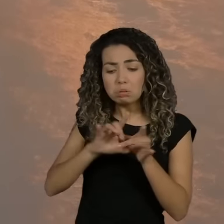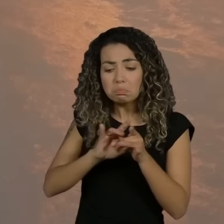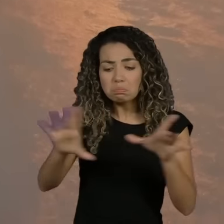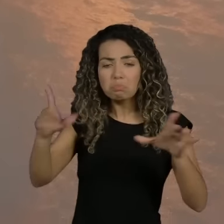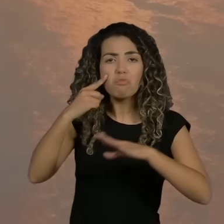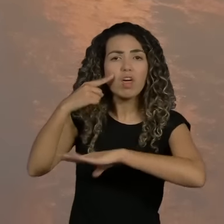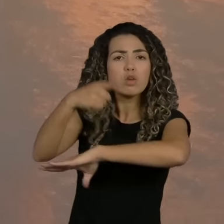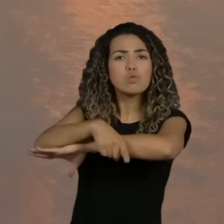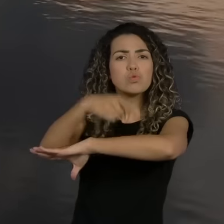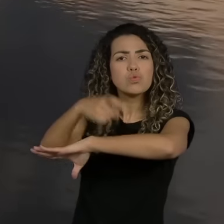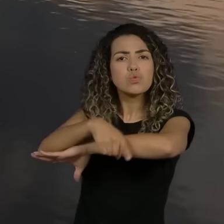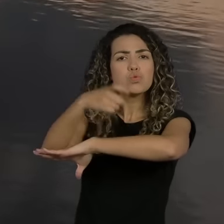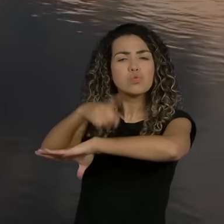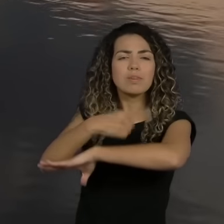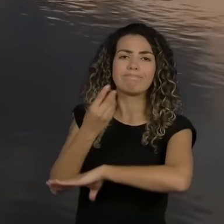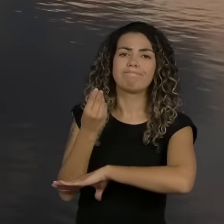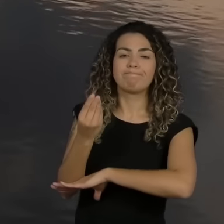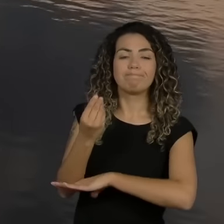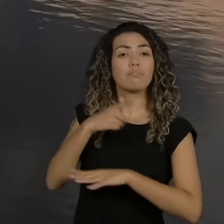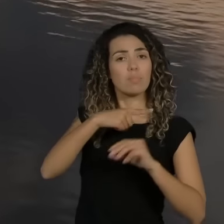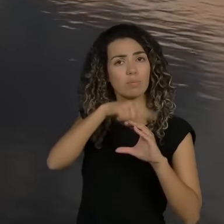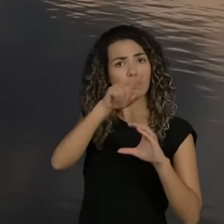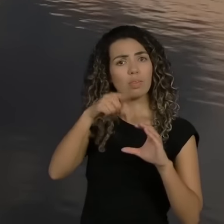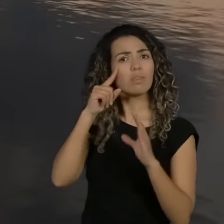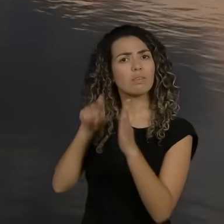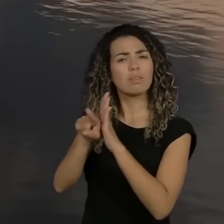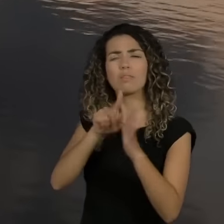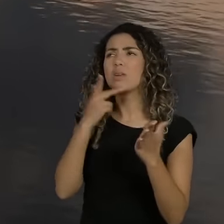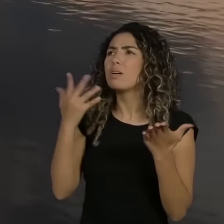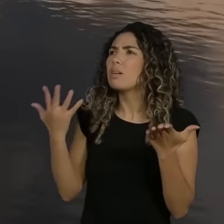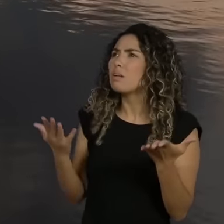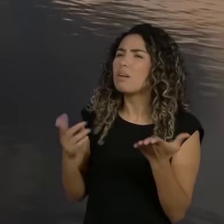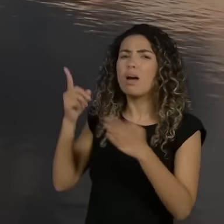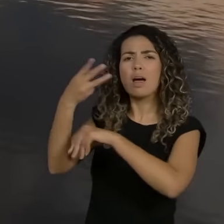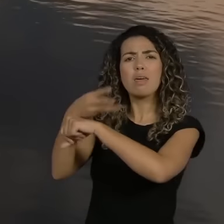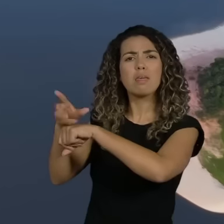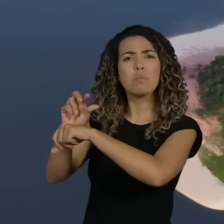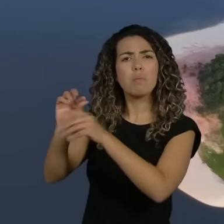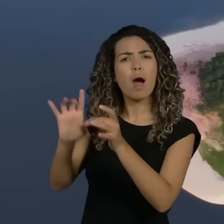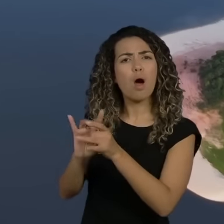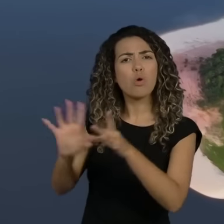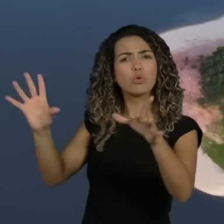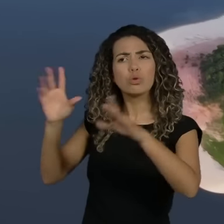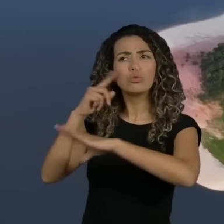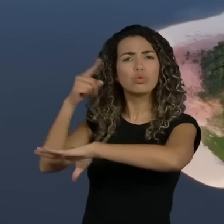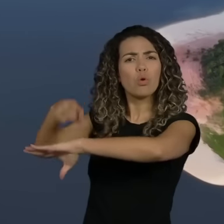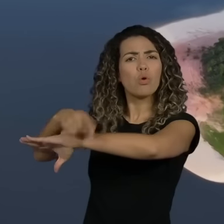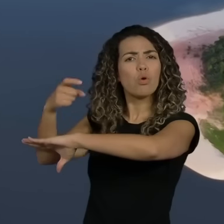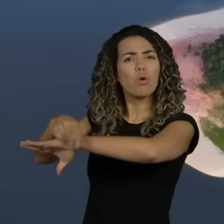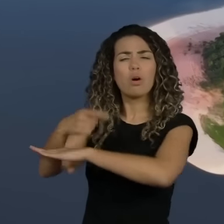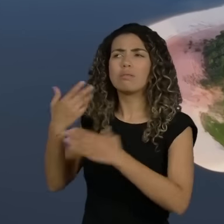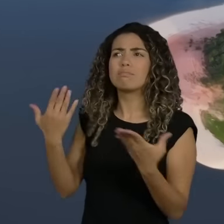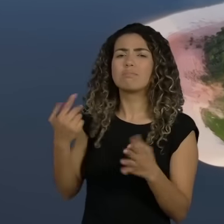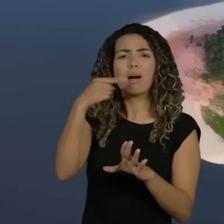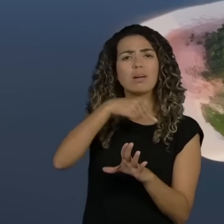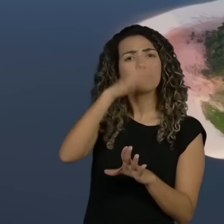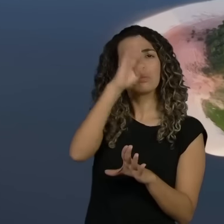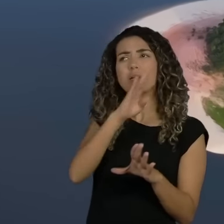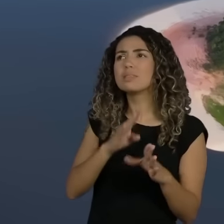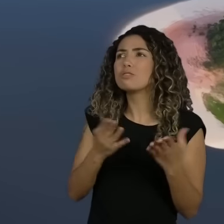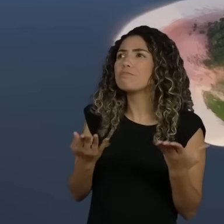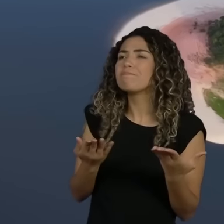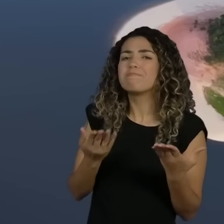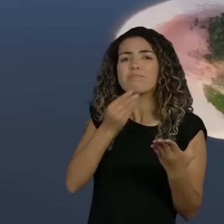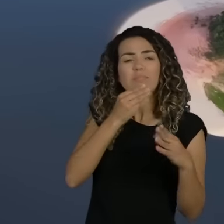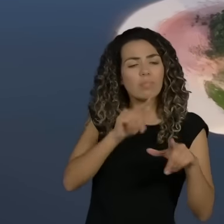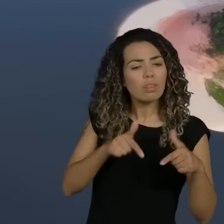perfurações. Especialistas afirmam que ela vai na contramão da posição que o Brasil deveria adotar frente à crise